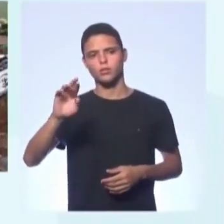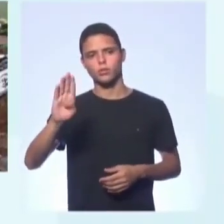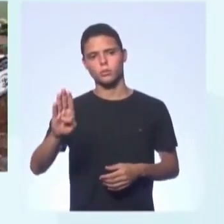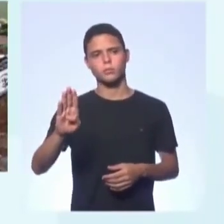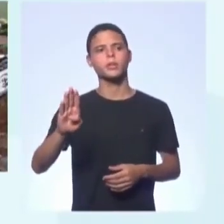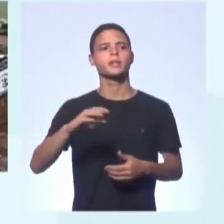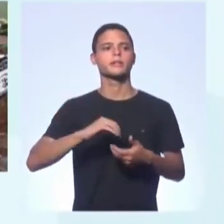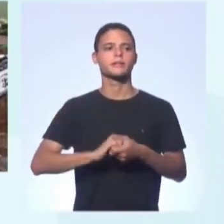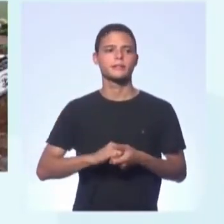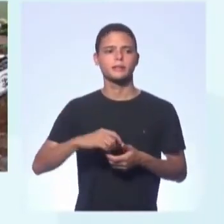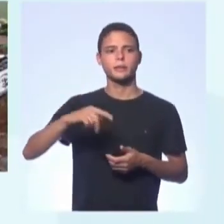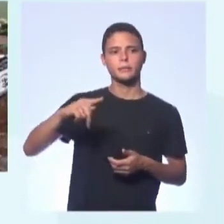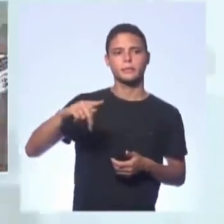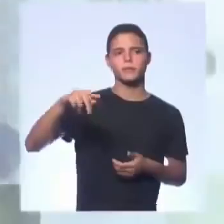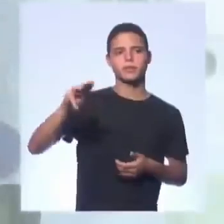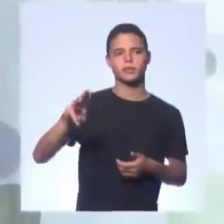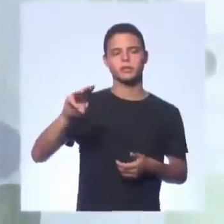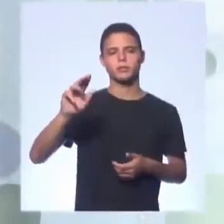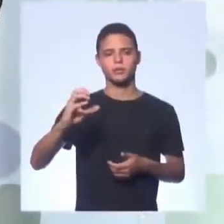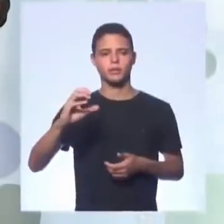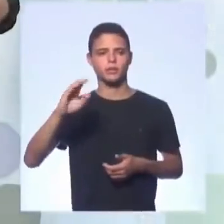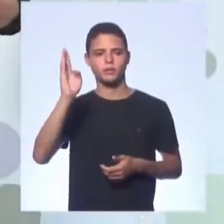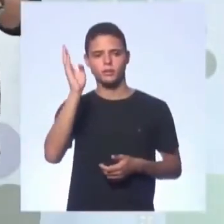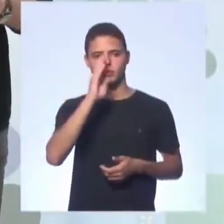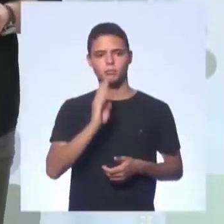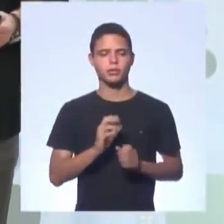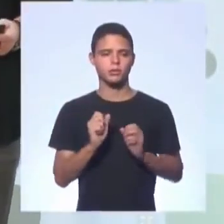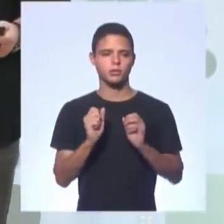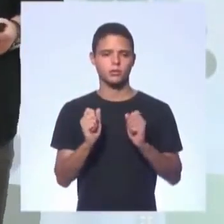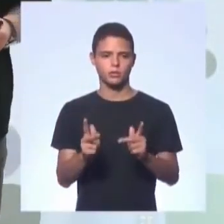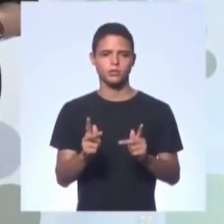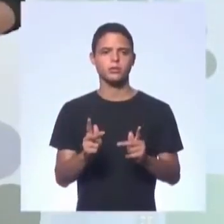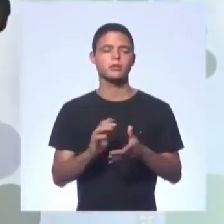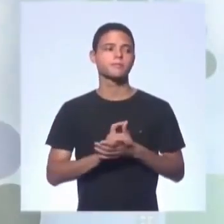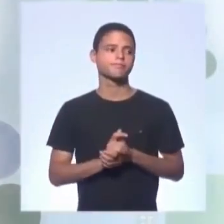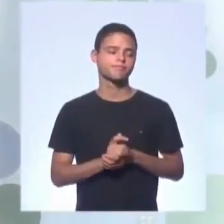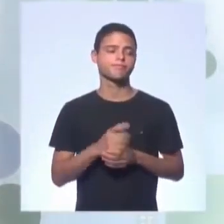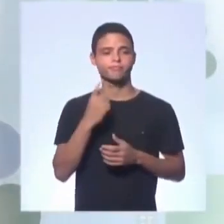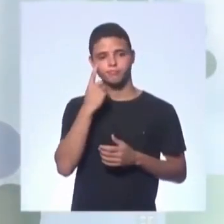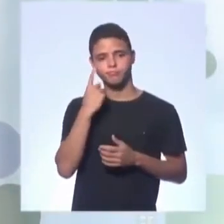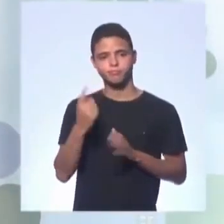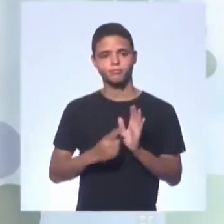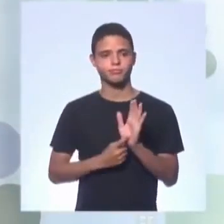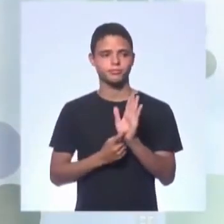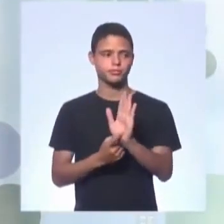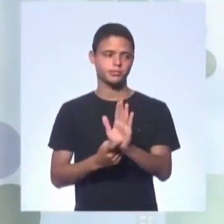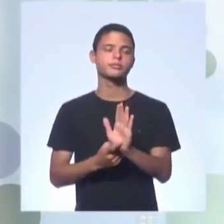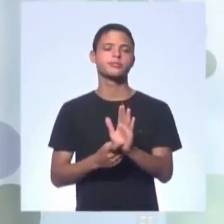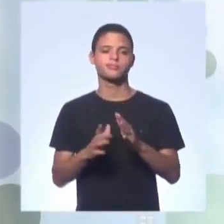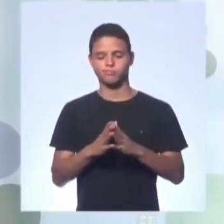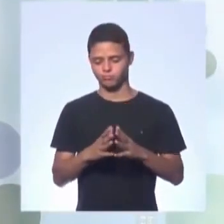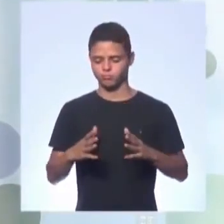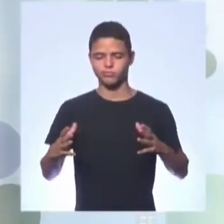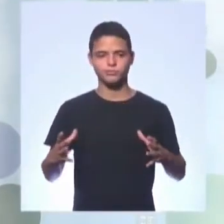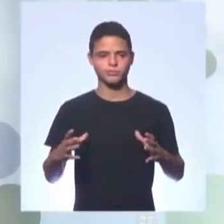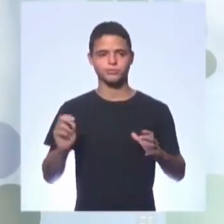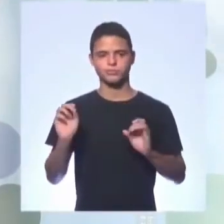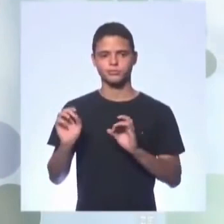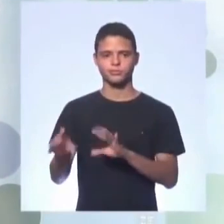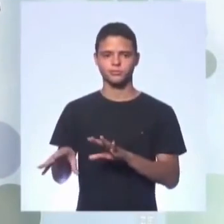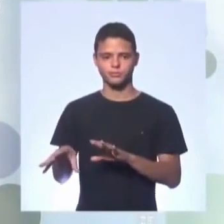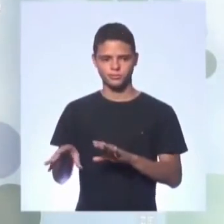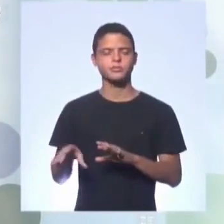consultoria PwC Brasil, tá certo, pessoal? Então a gente vê aí que boa parte ainda do lixo, né, além de não